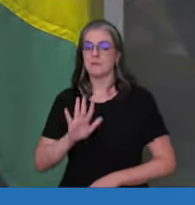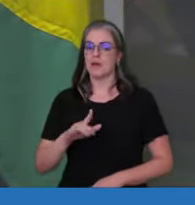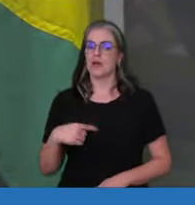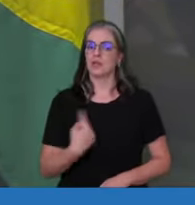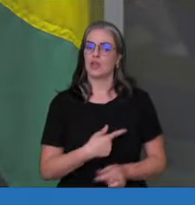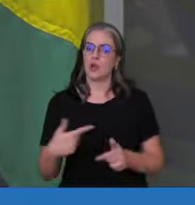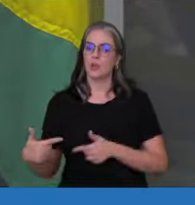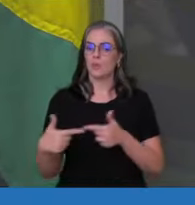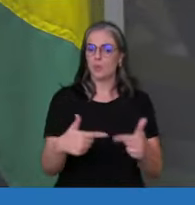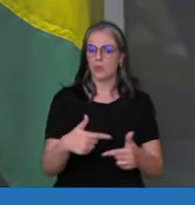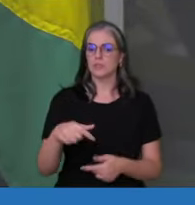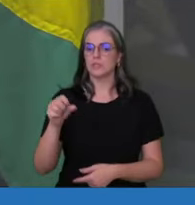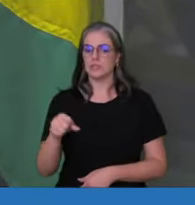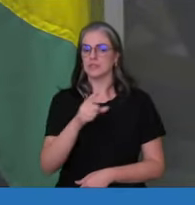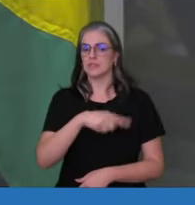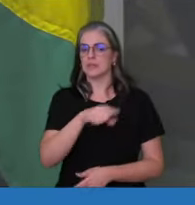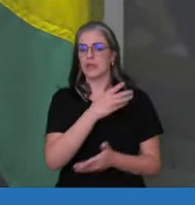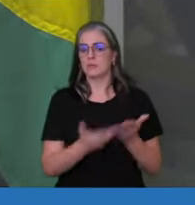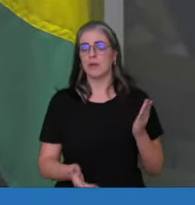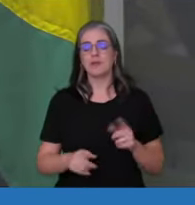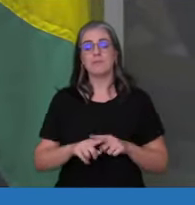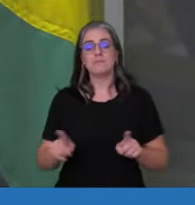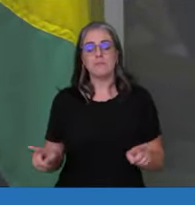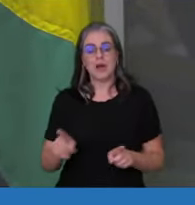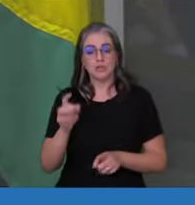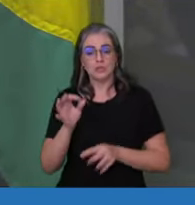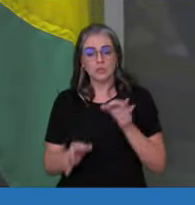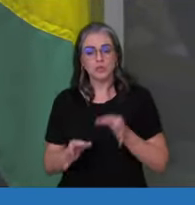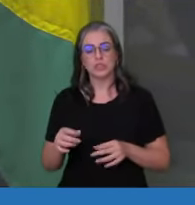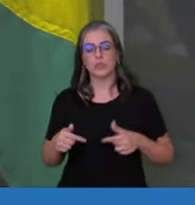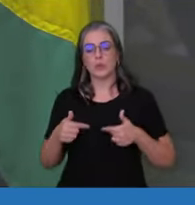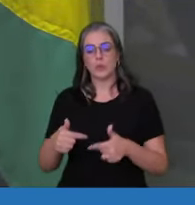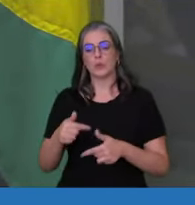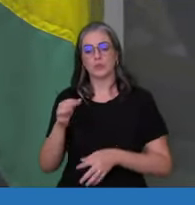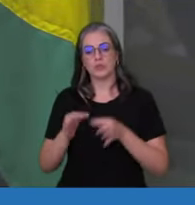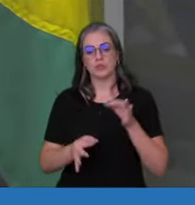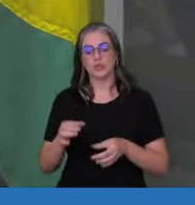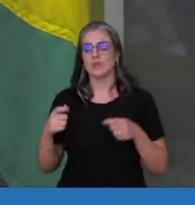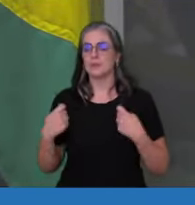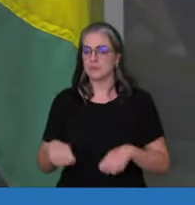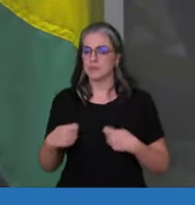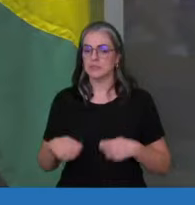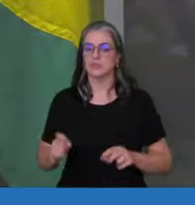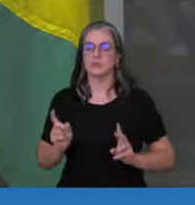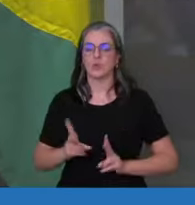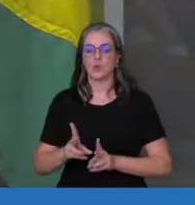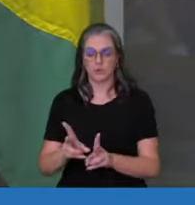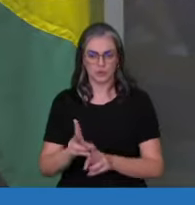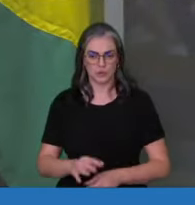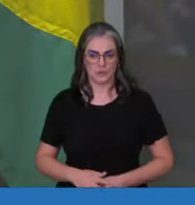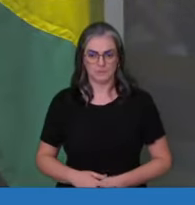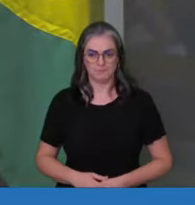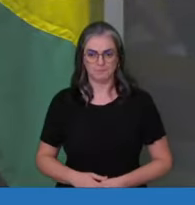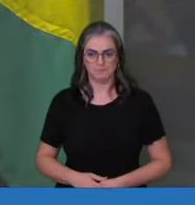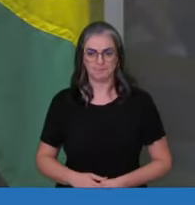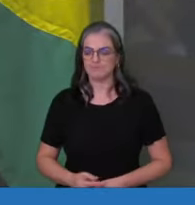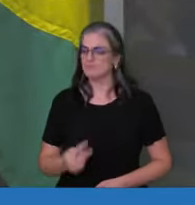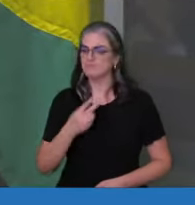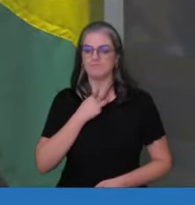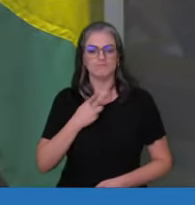derrota deles, mas a justiça e a luta por justiça precisa seguir. Não é possível mais